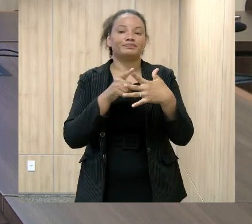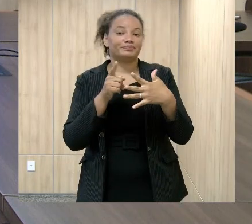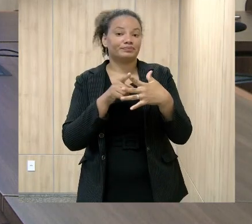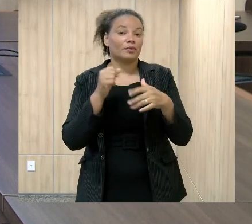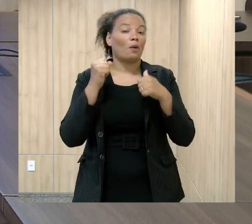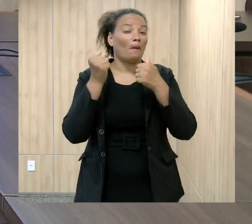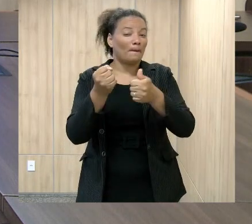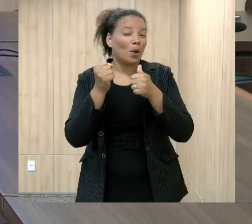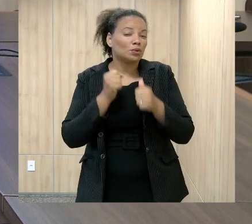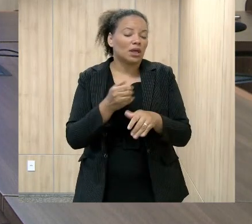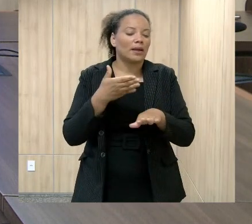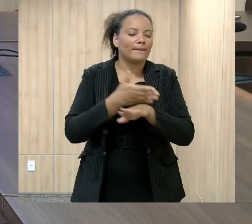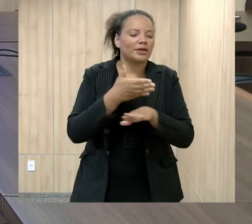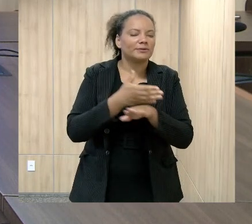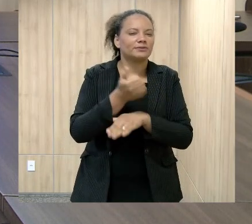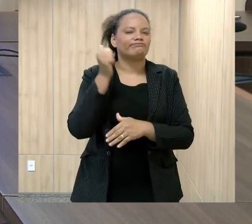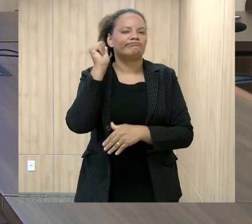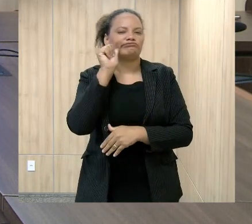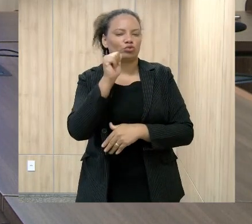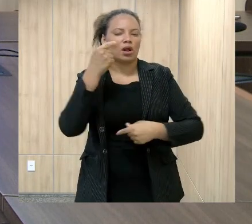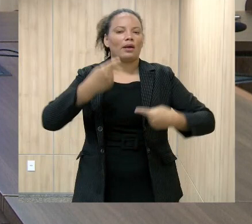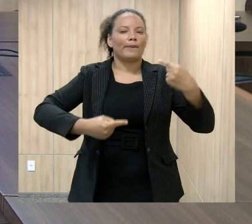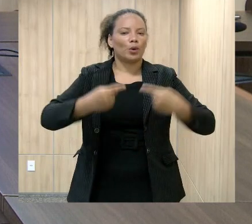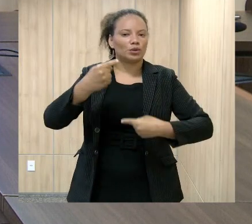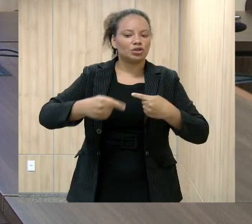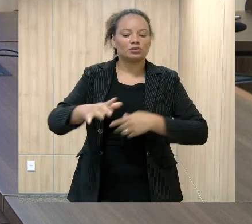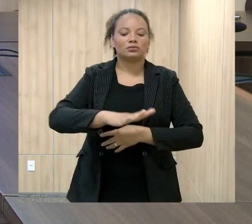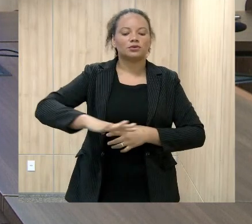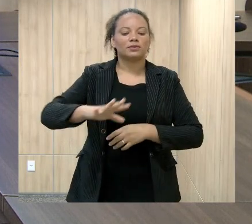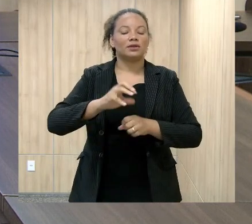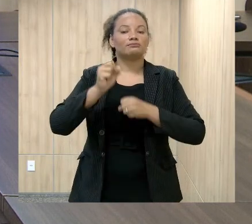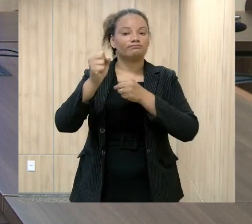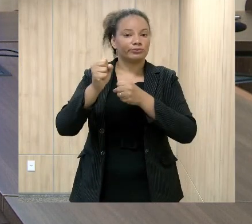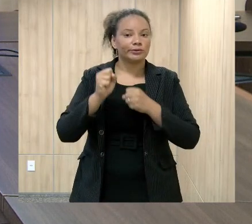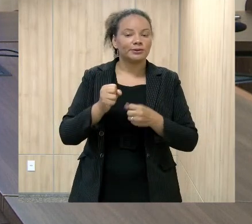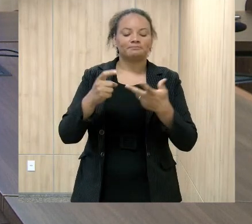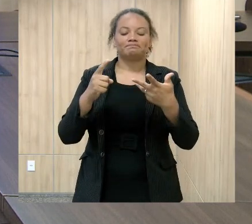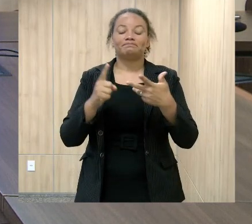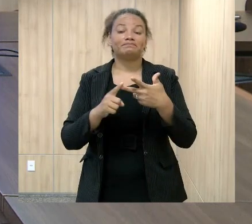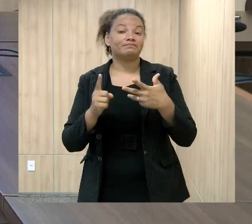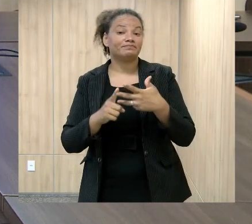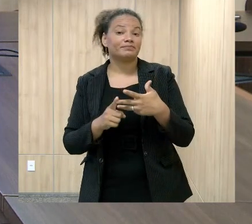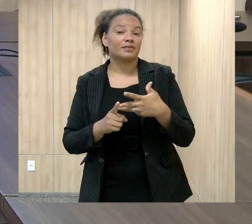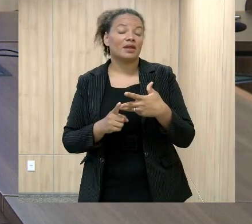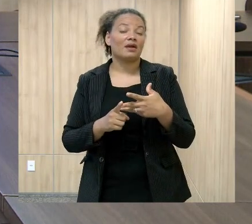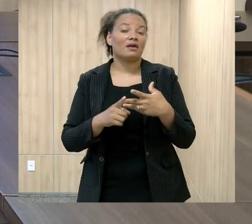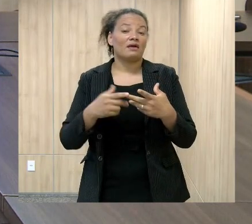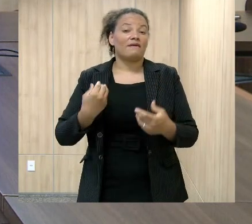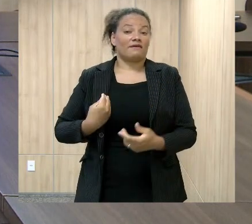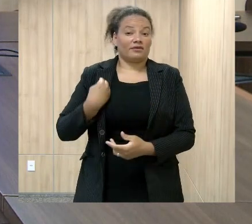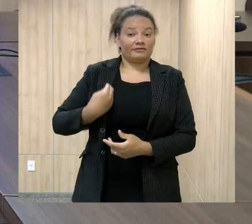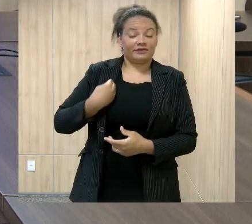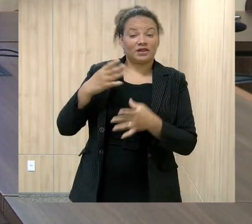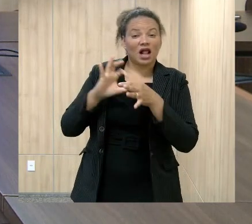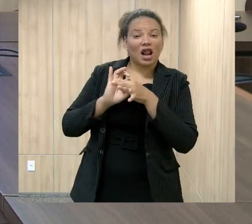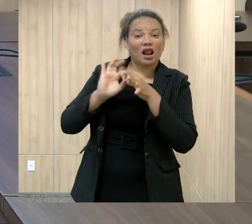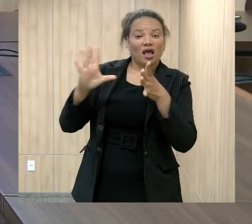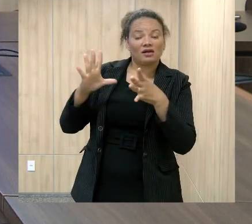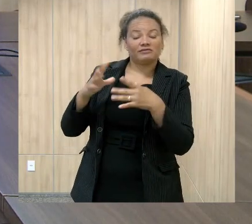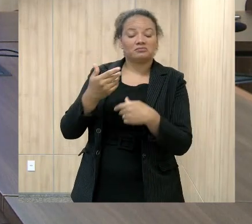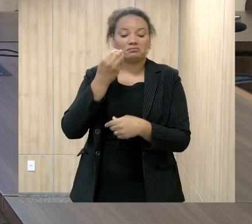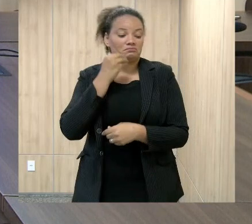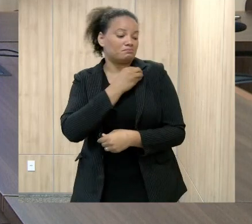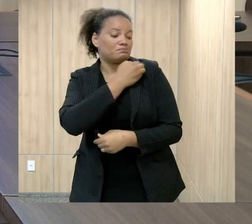o poder e a participação política das mulheres no espaço de poder vida livre de todas as formas de violência